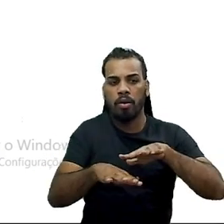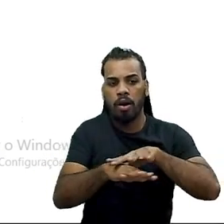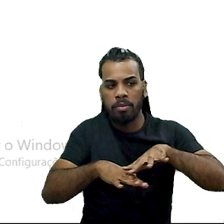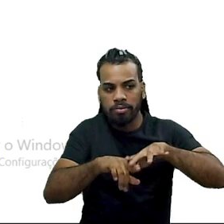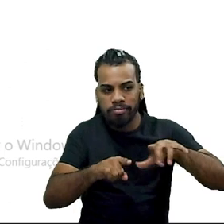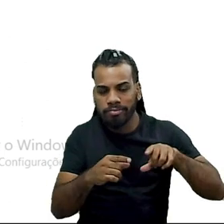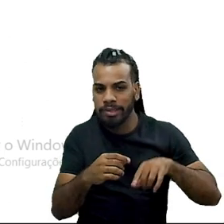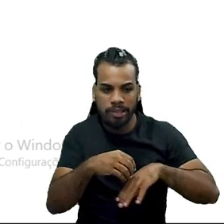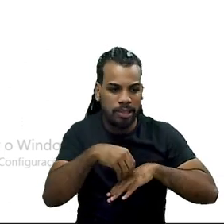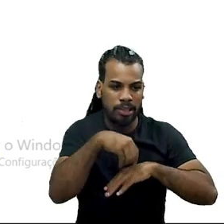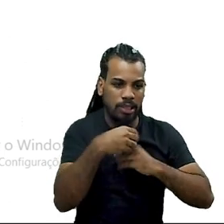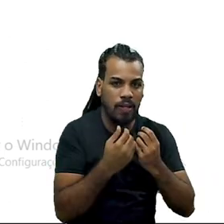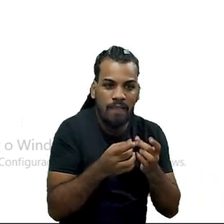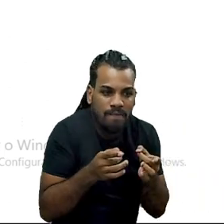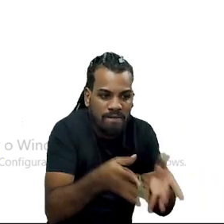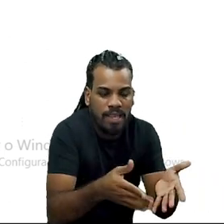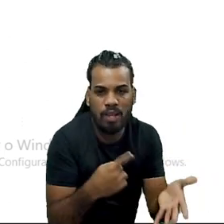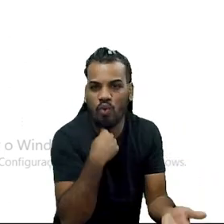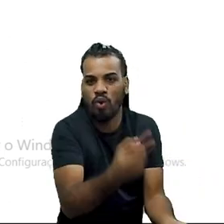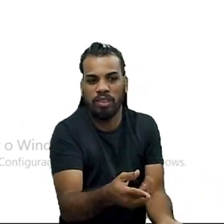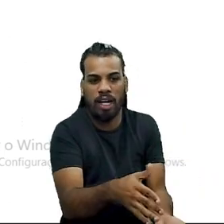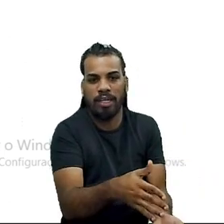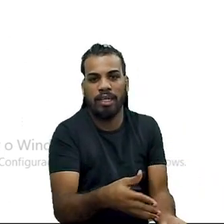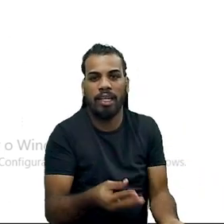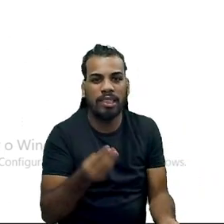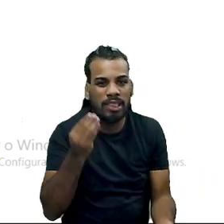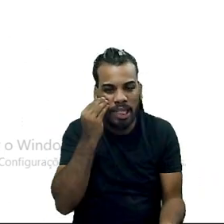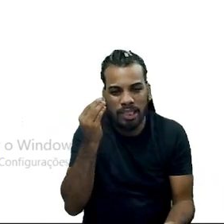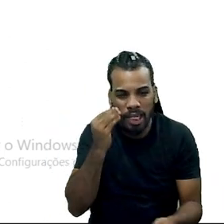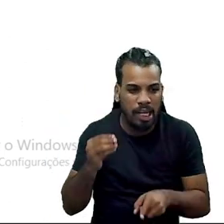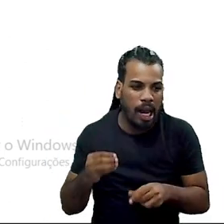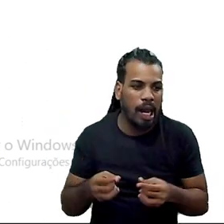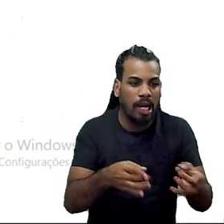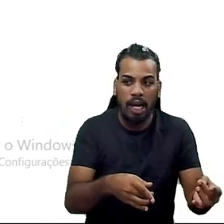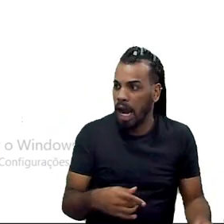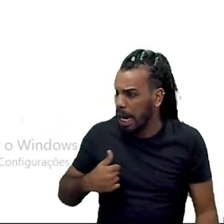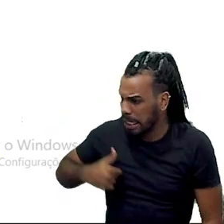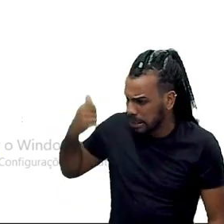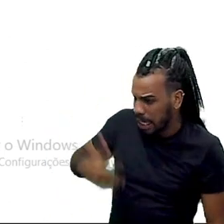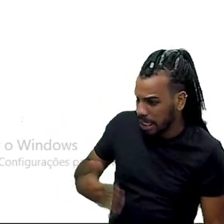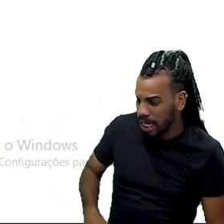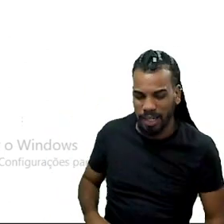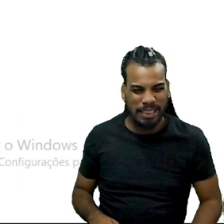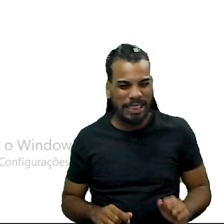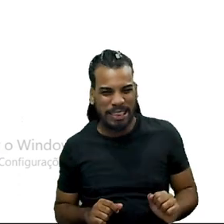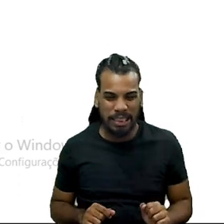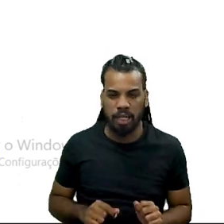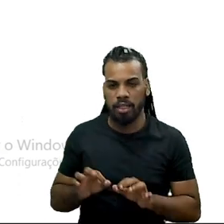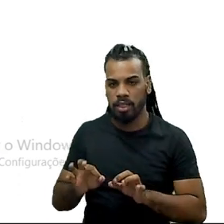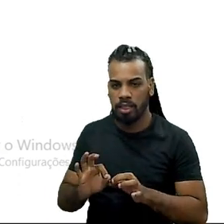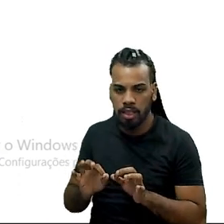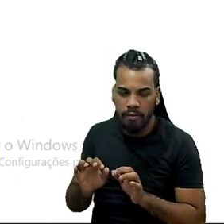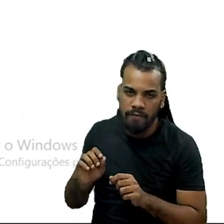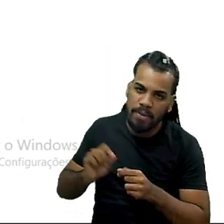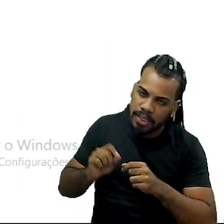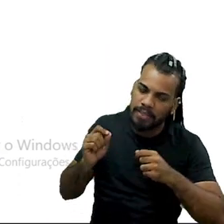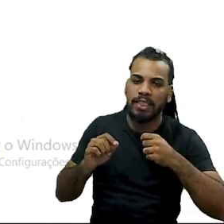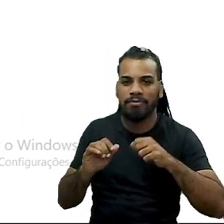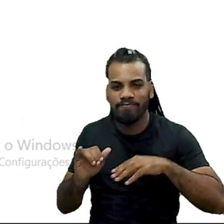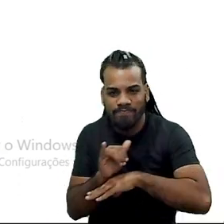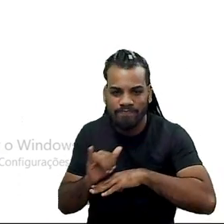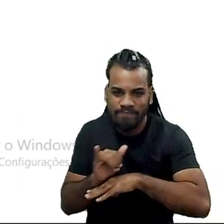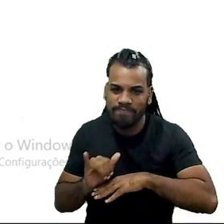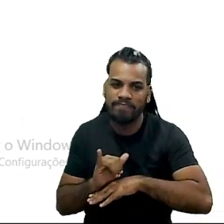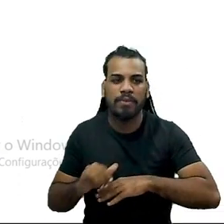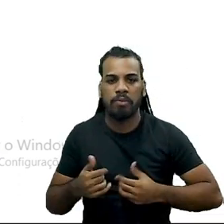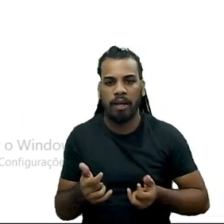você, às vezes, tem que tentar minimizar e reduzir o mínimo que você possa, para que você possa fechar negócio, possa